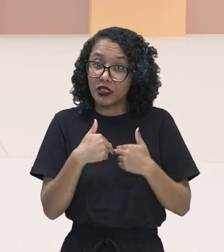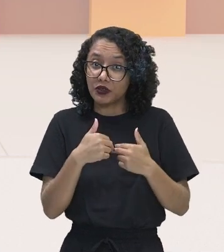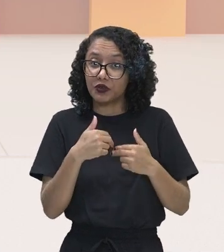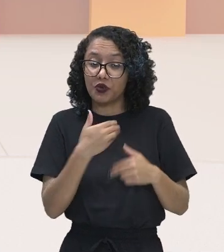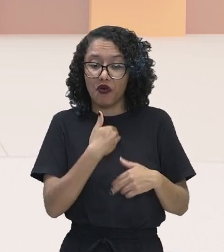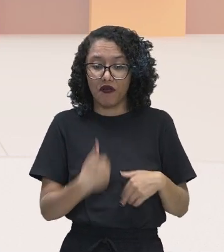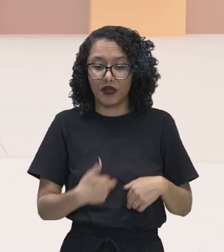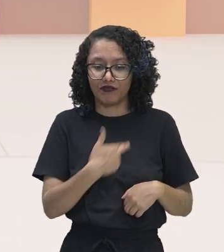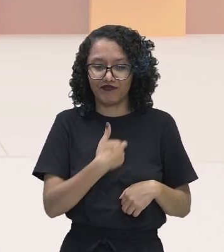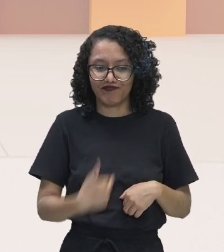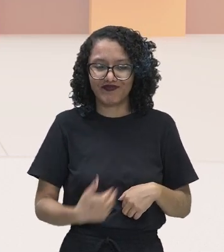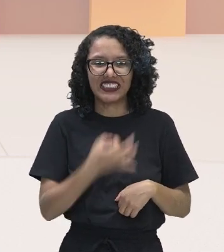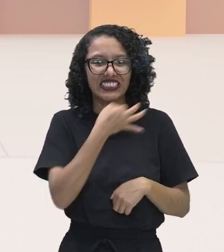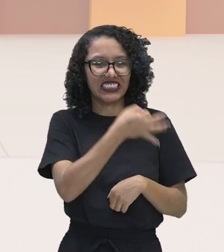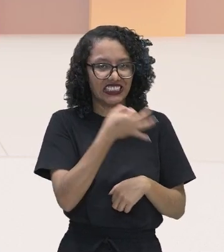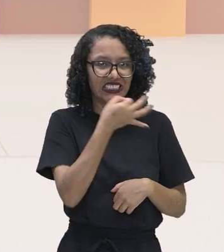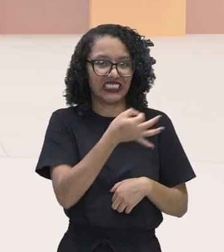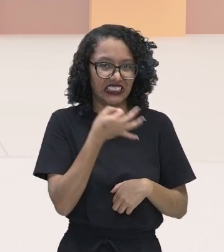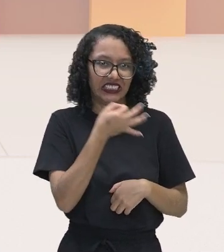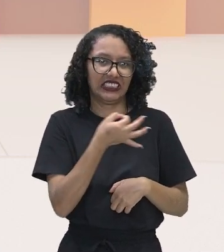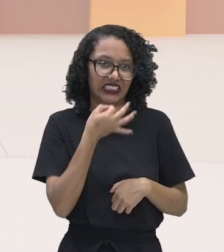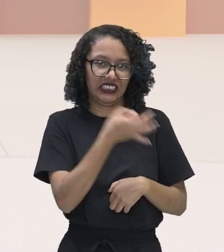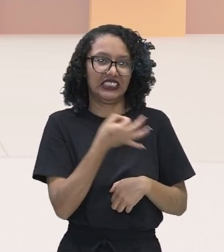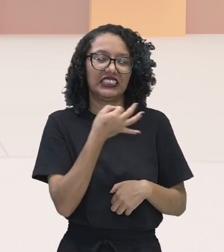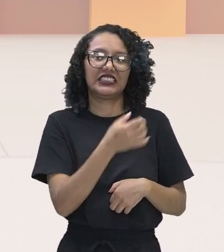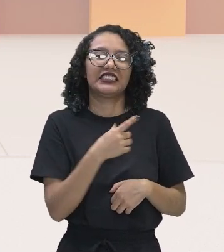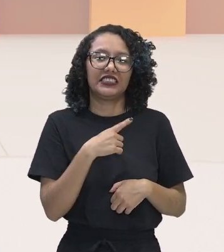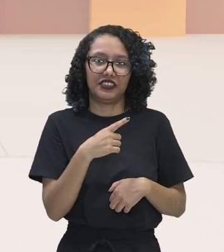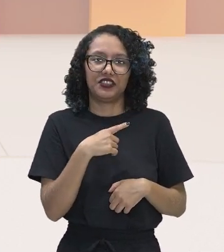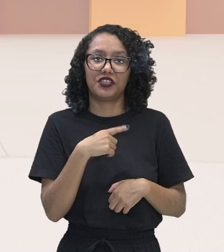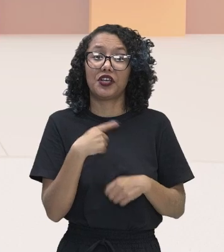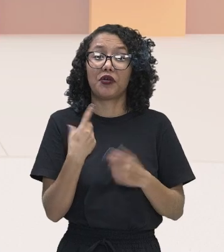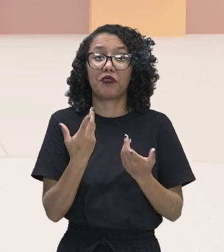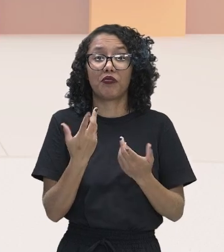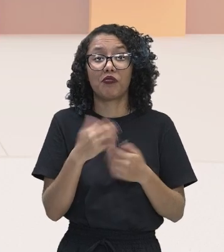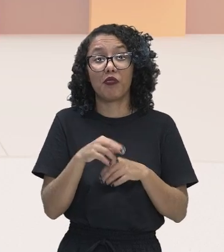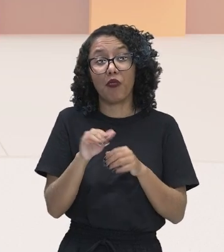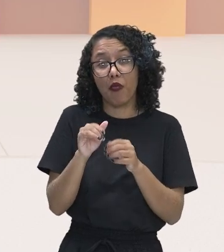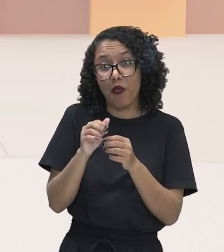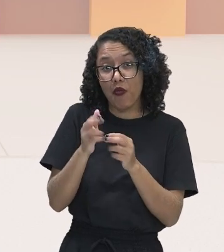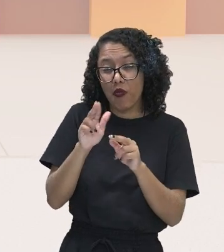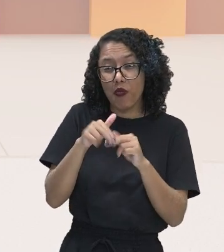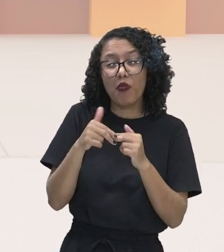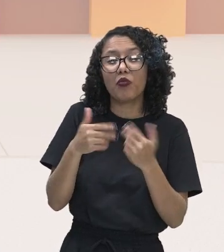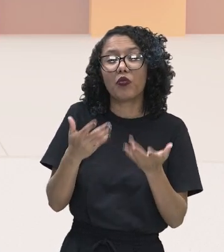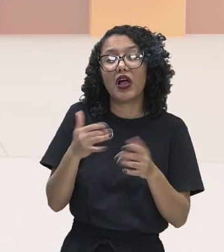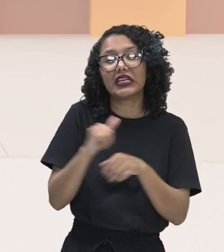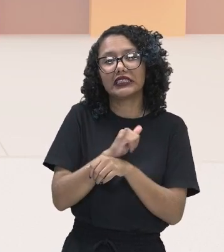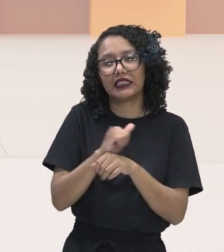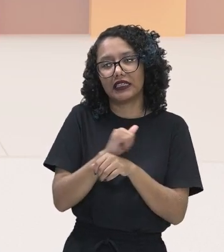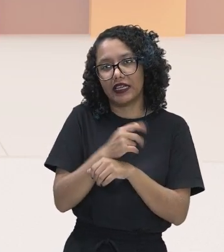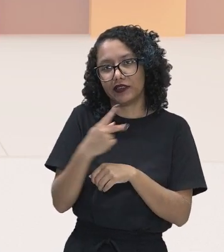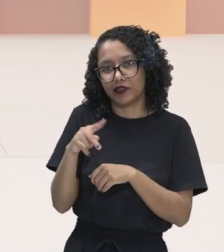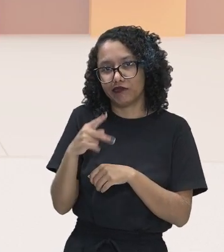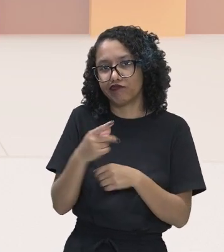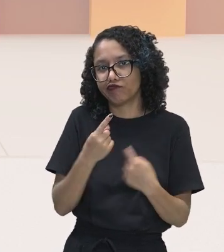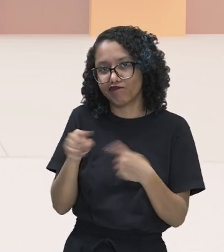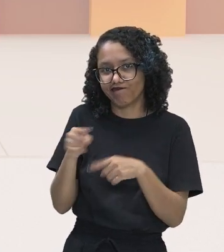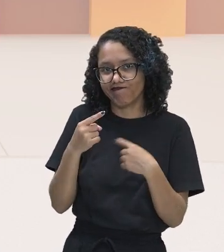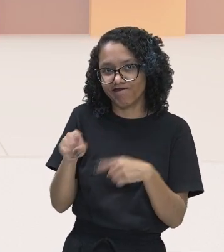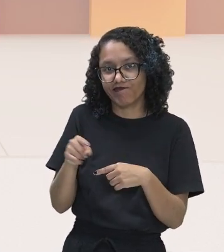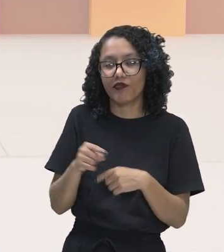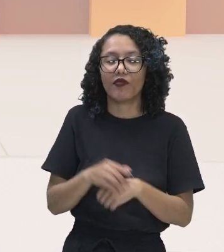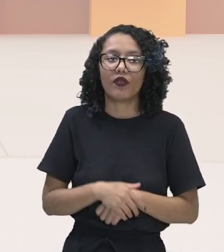que conduziu essa revolta, certo? Outra revolta muito parecida com essa revolta,